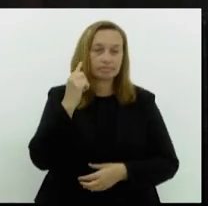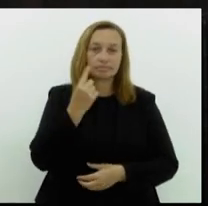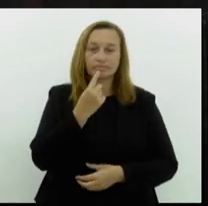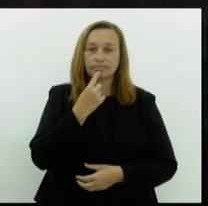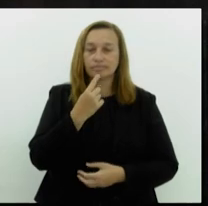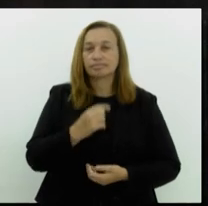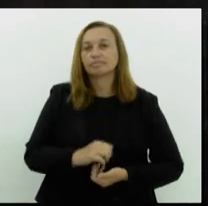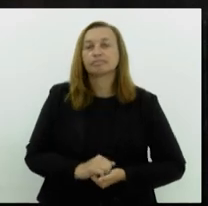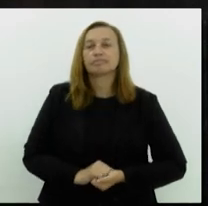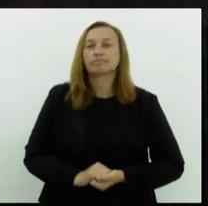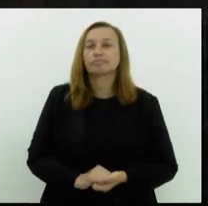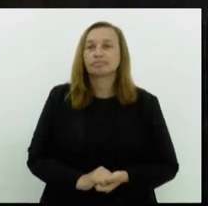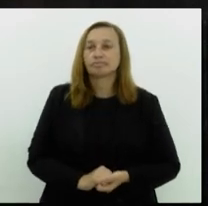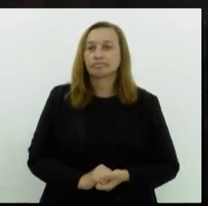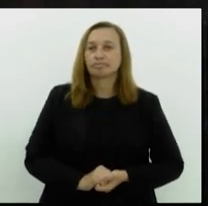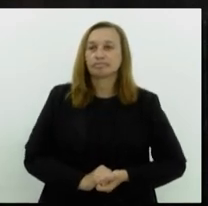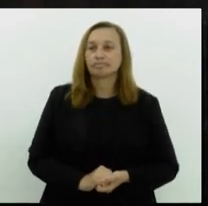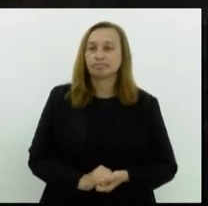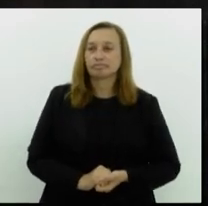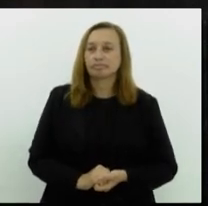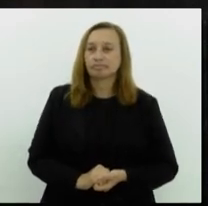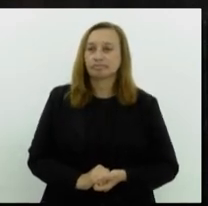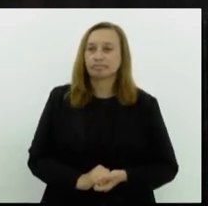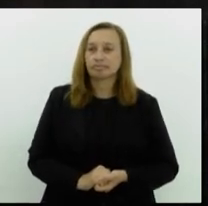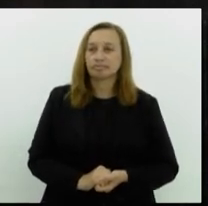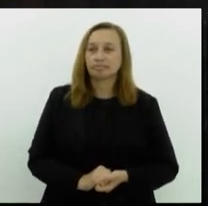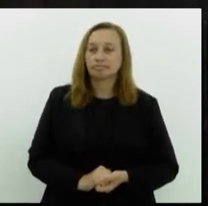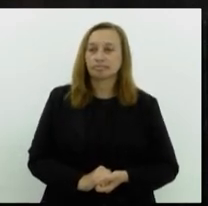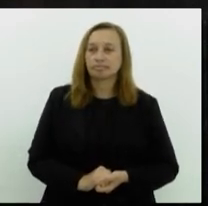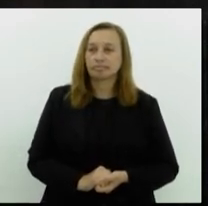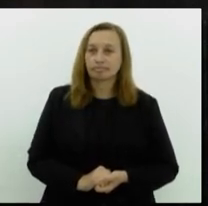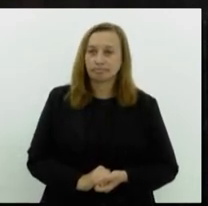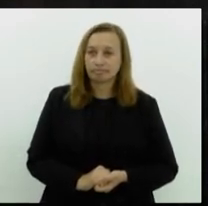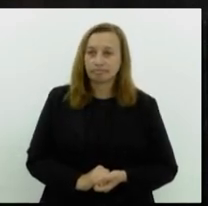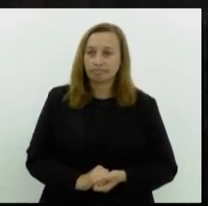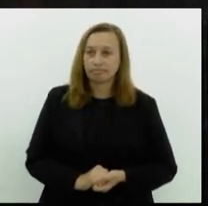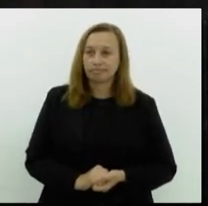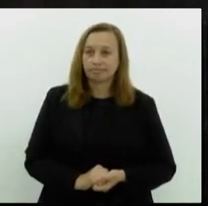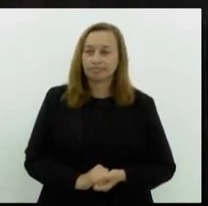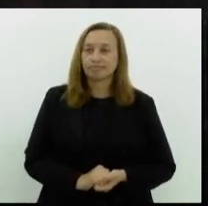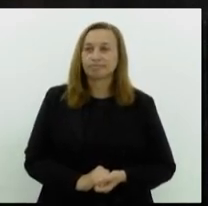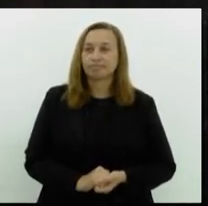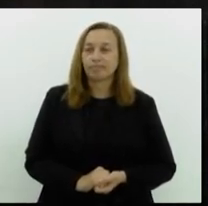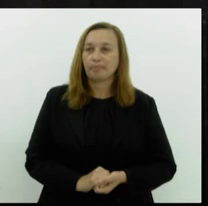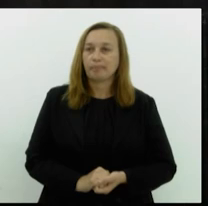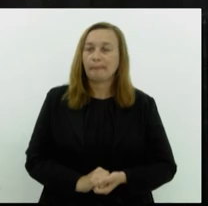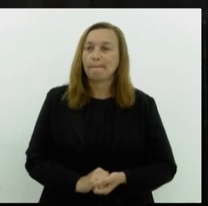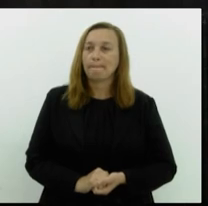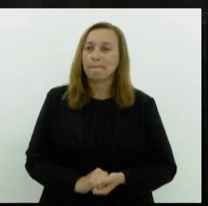aos deficientes auditivos.